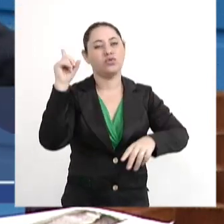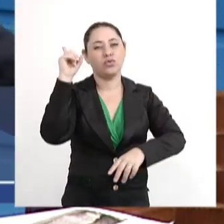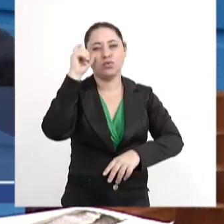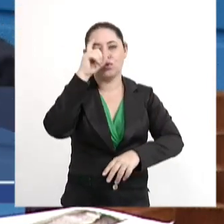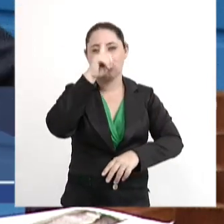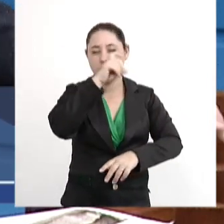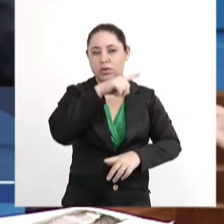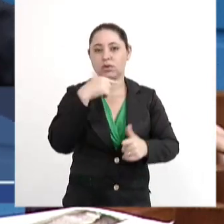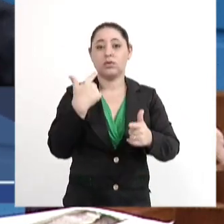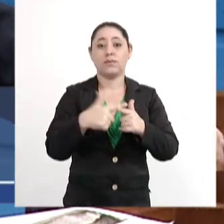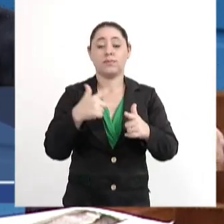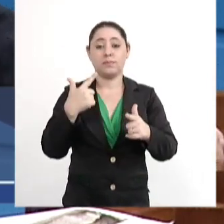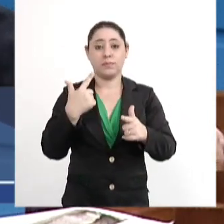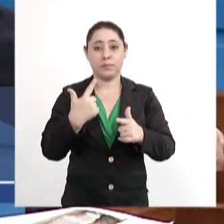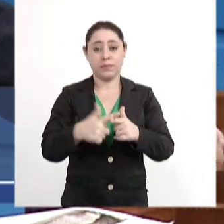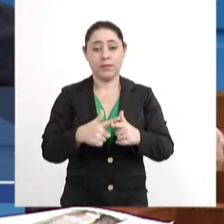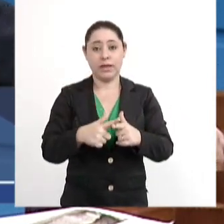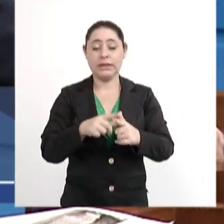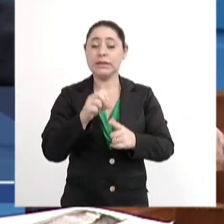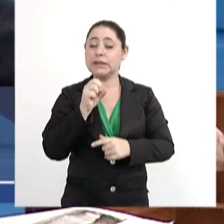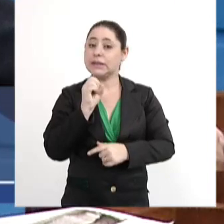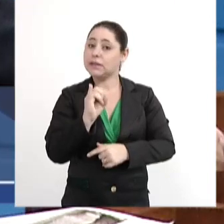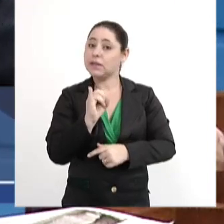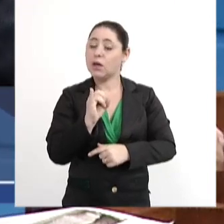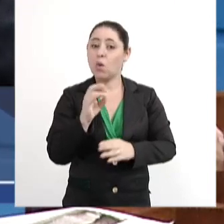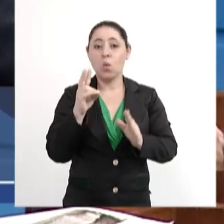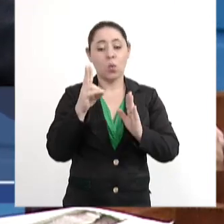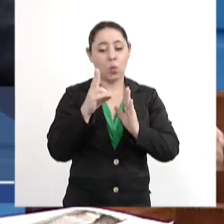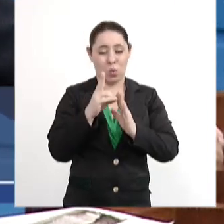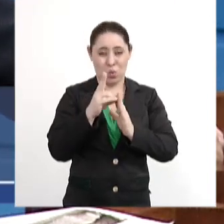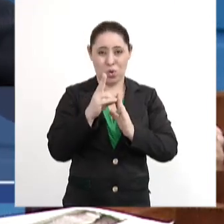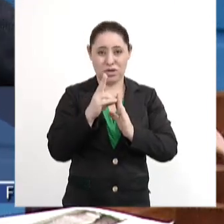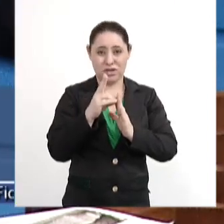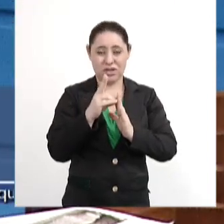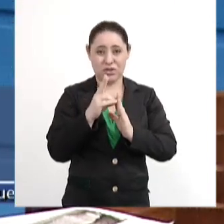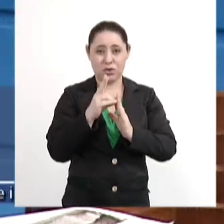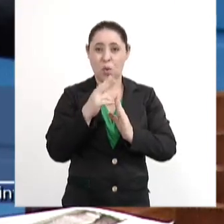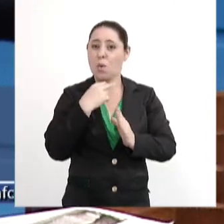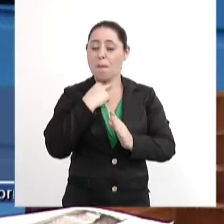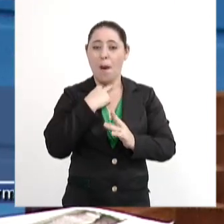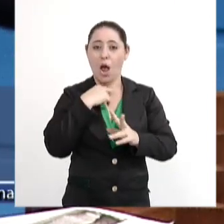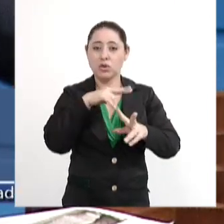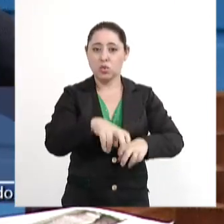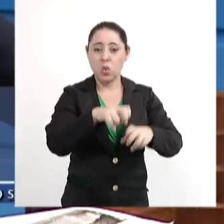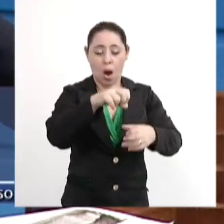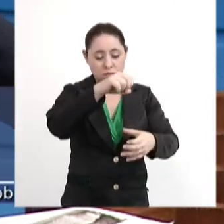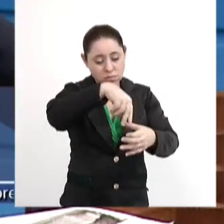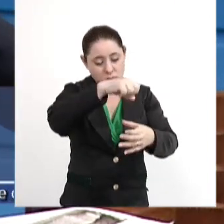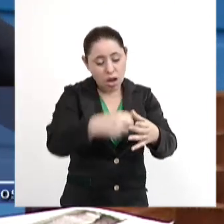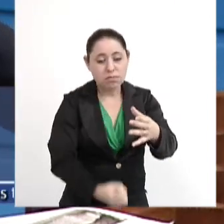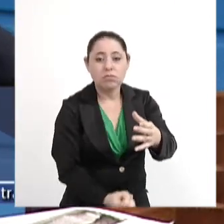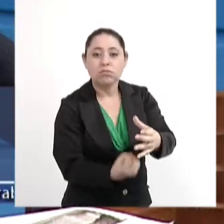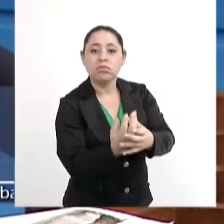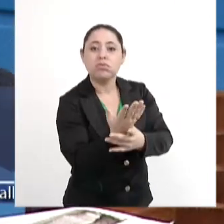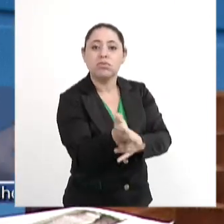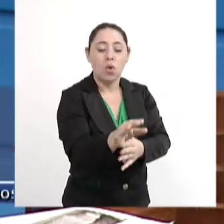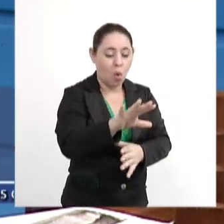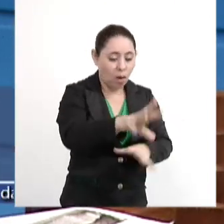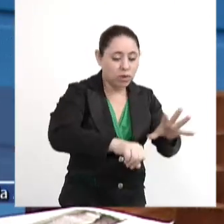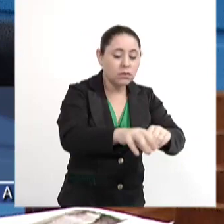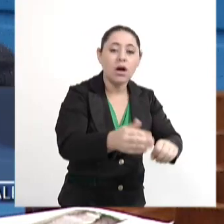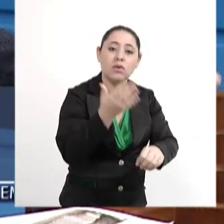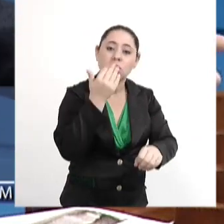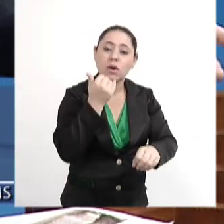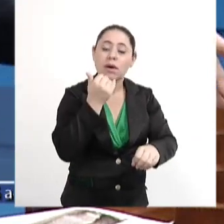precária, porque se os índios estão sem poder produzir nas terras, porque